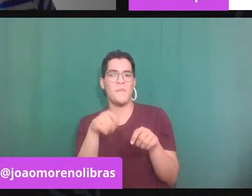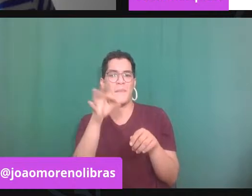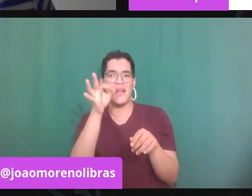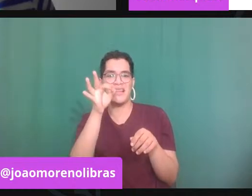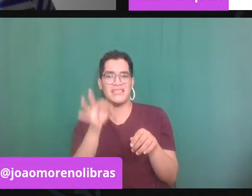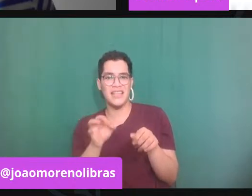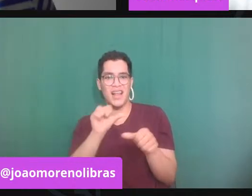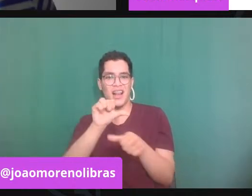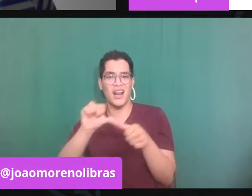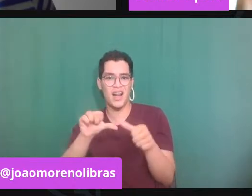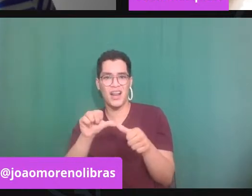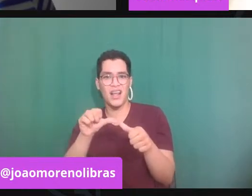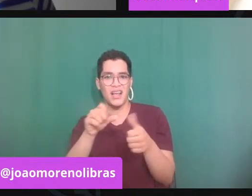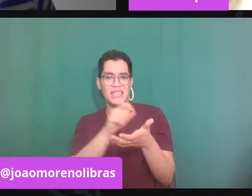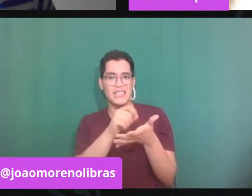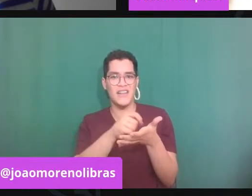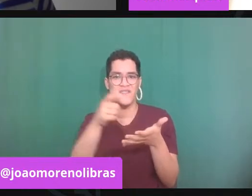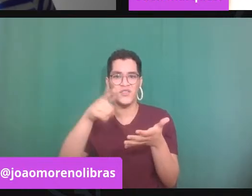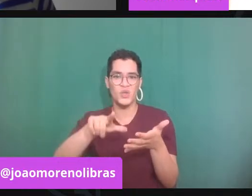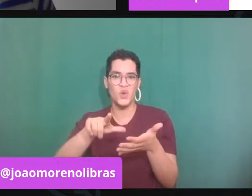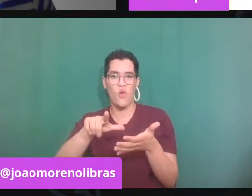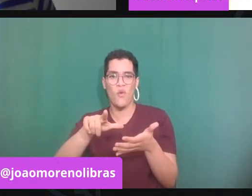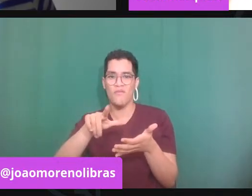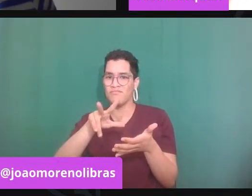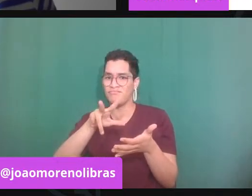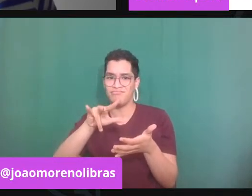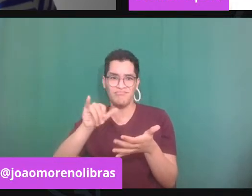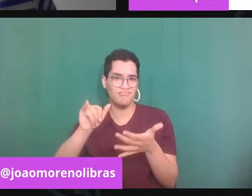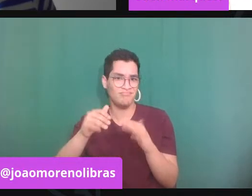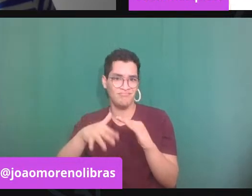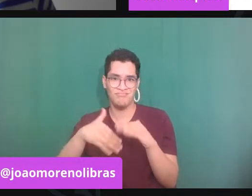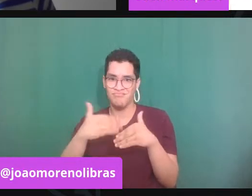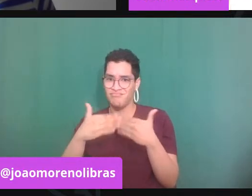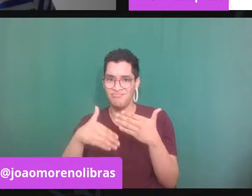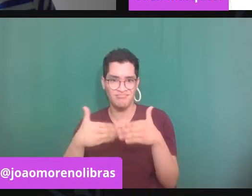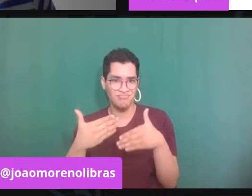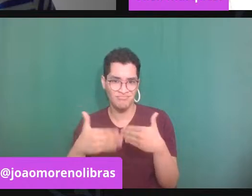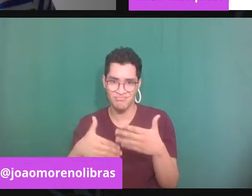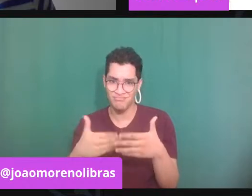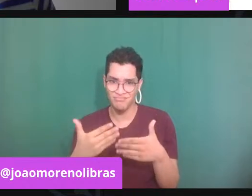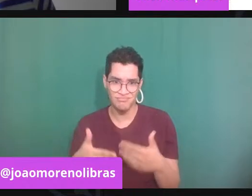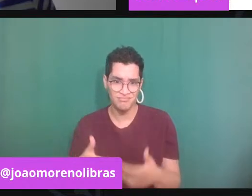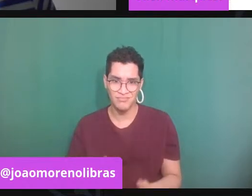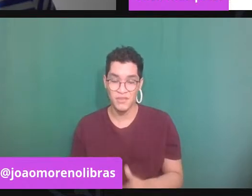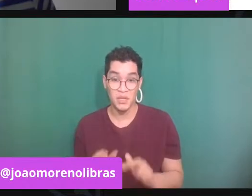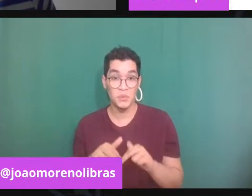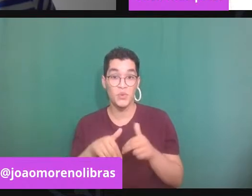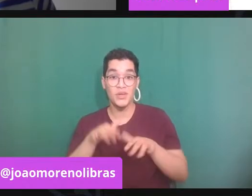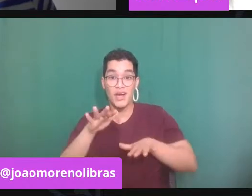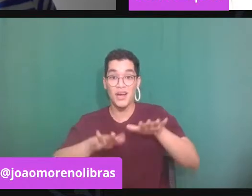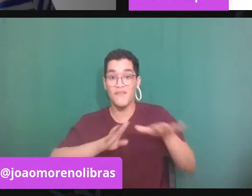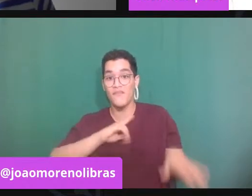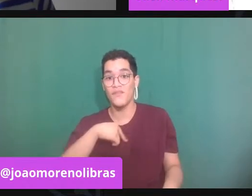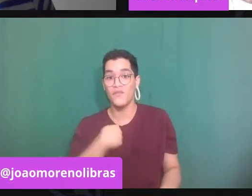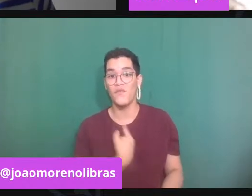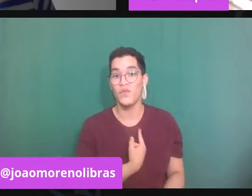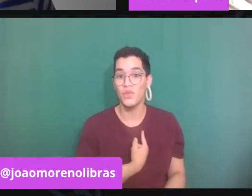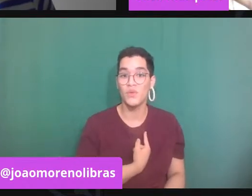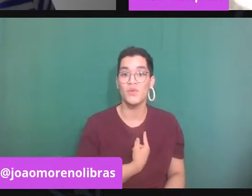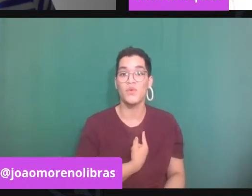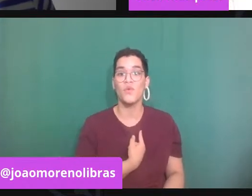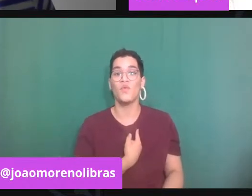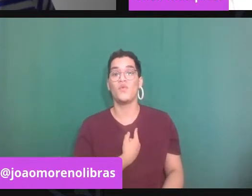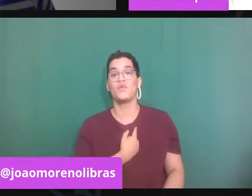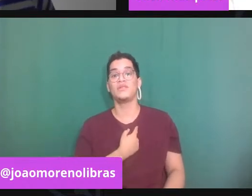reescrever, ele não avança na escrita dele. Por isso que nós pegamos muitas escritas que são